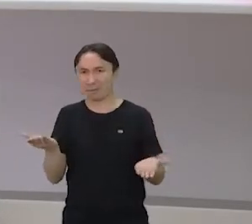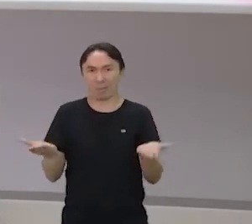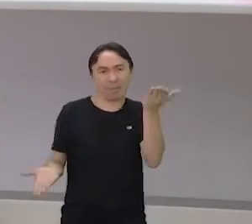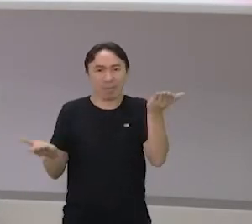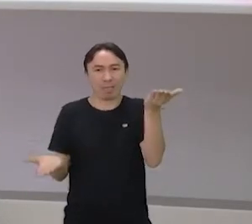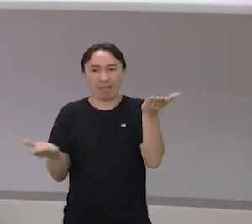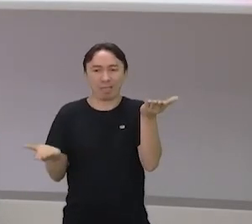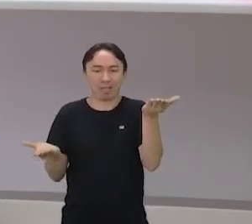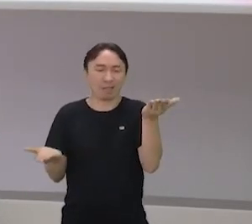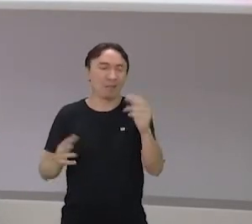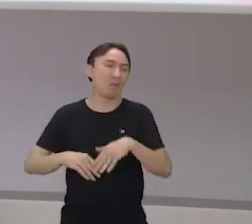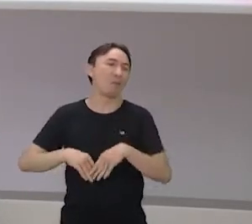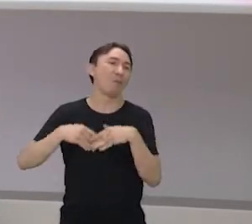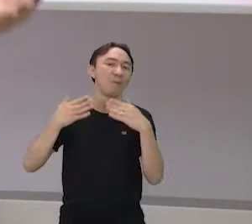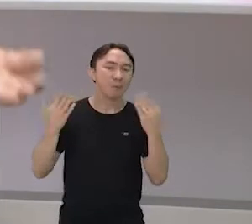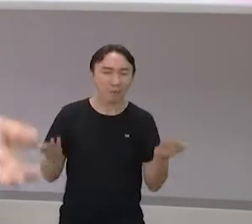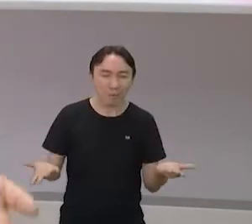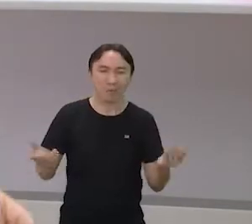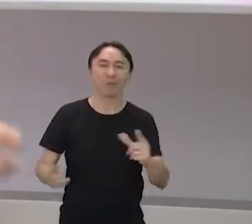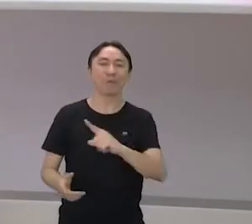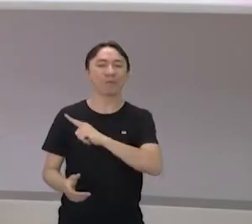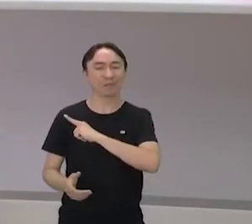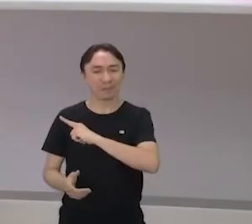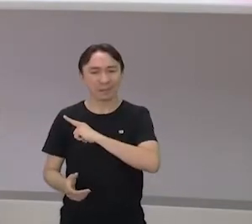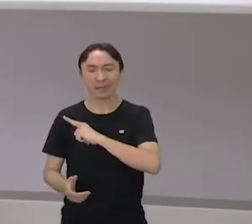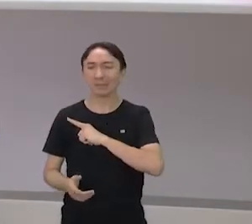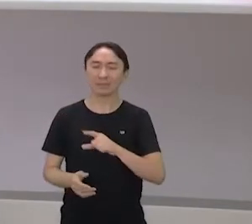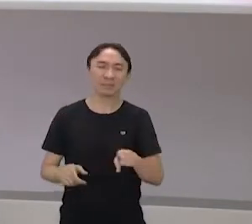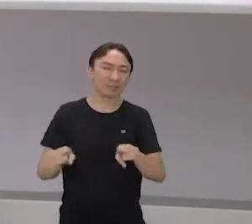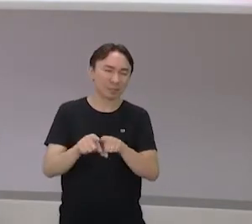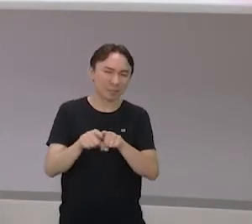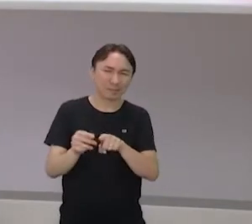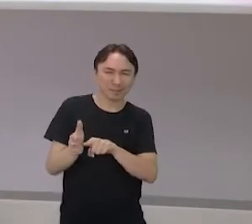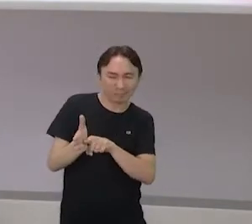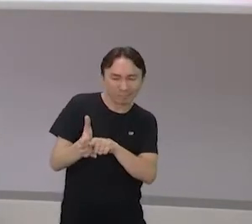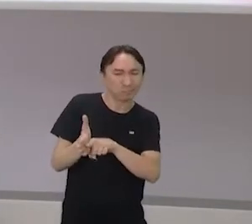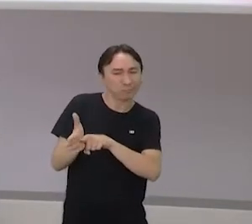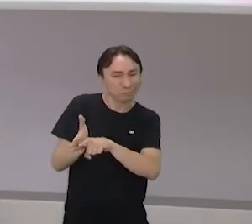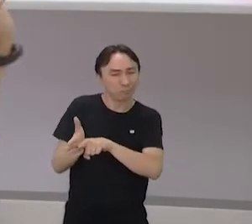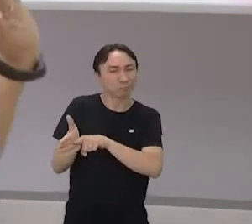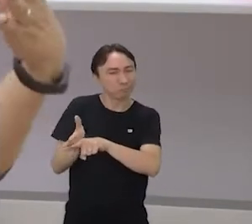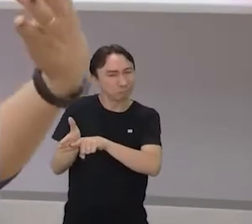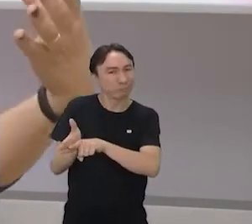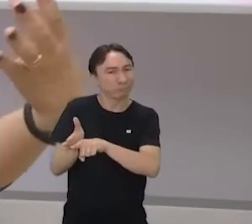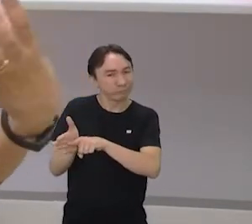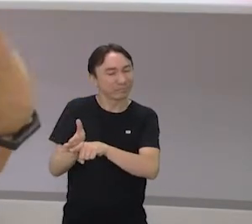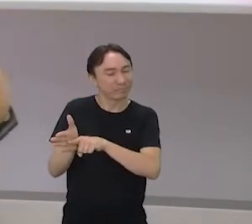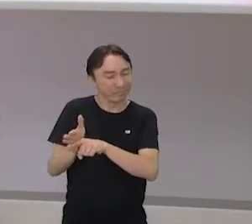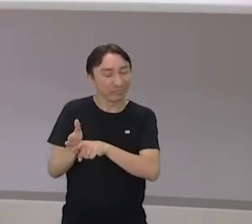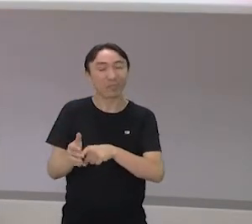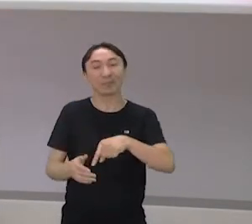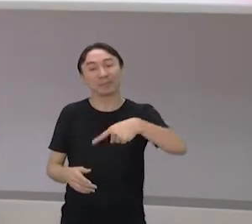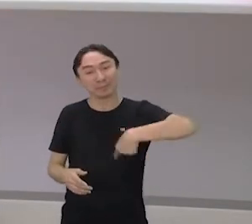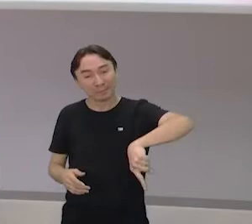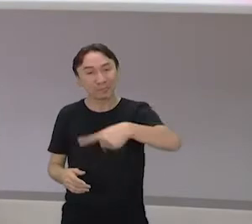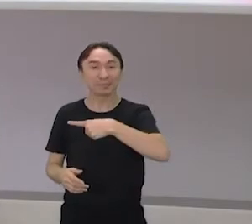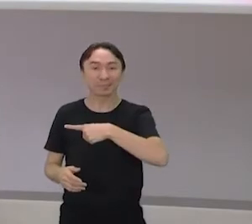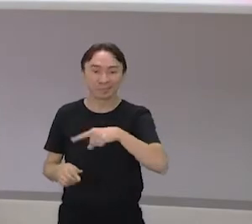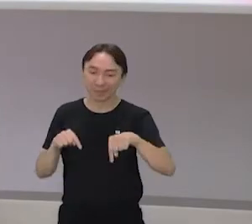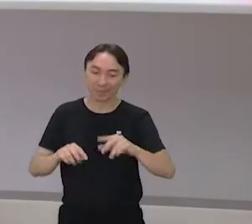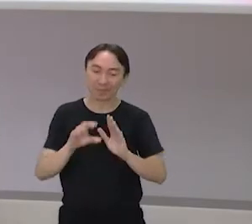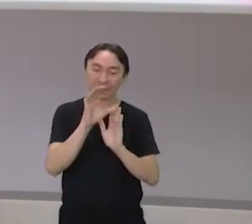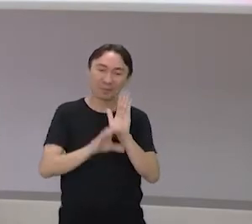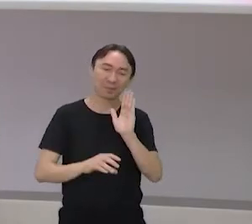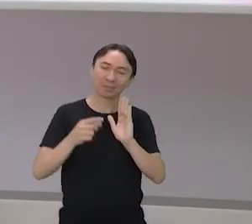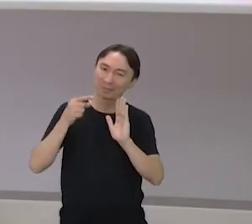também eles fazem investigações acerca das modalidades paralímpicas. Então, é aí que o nosso aprofundamento,